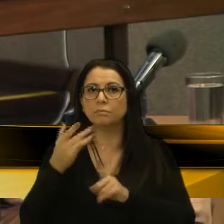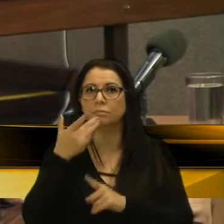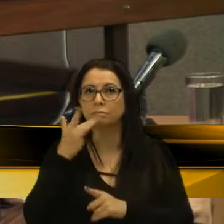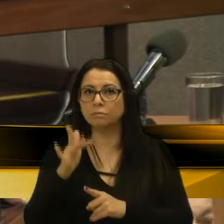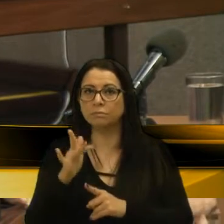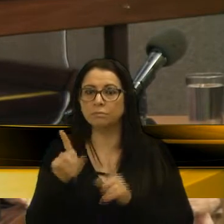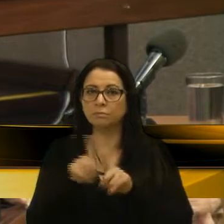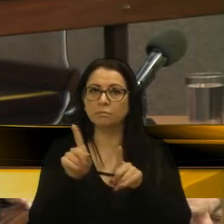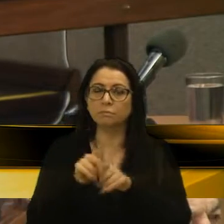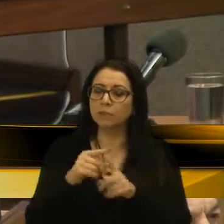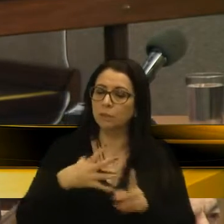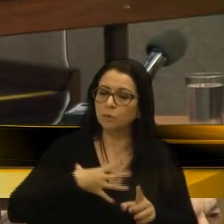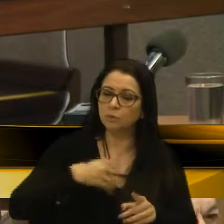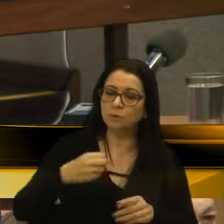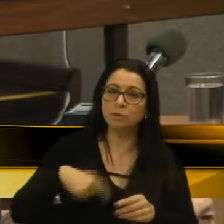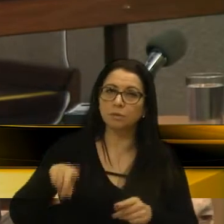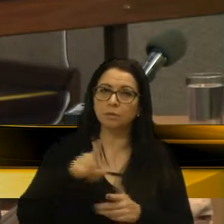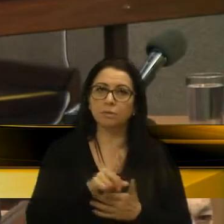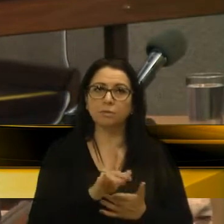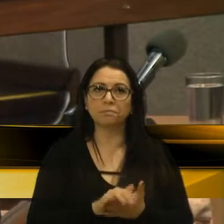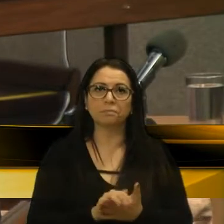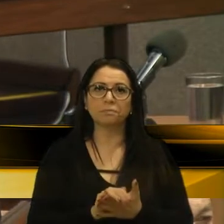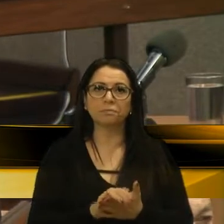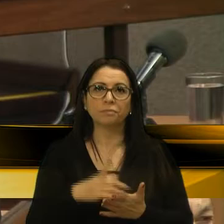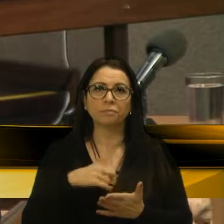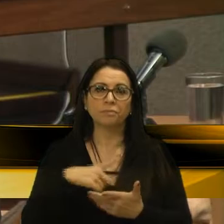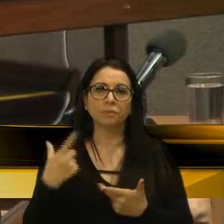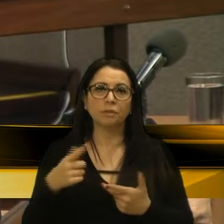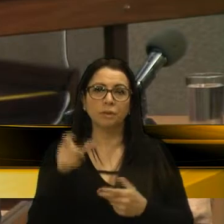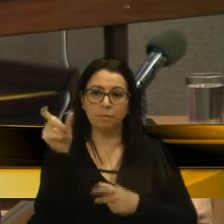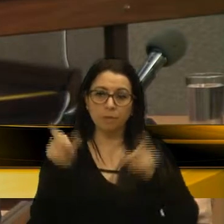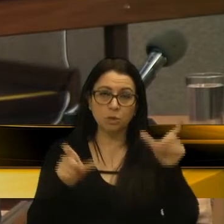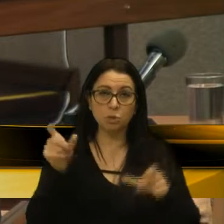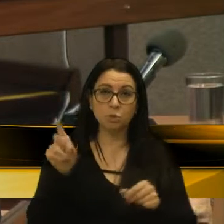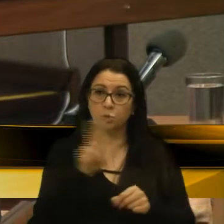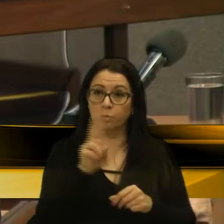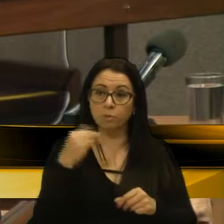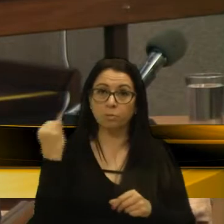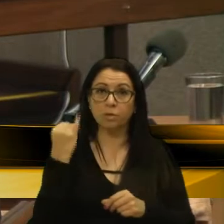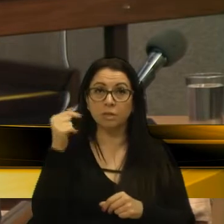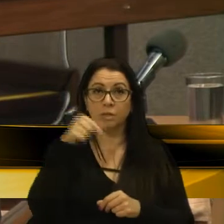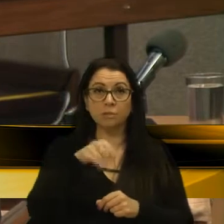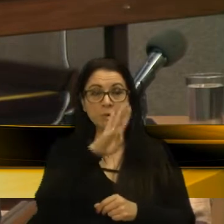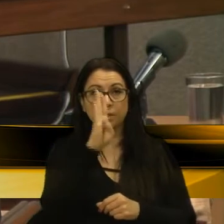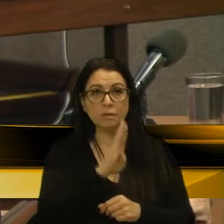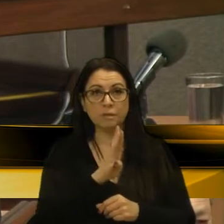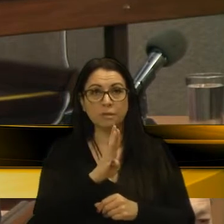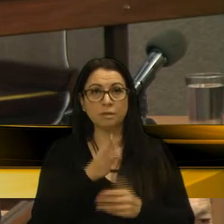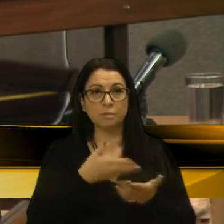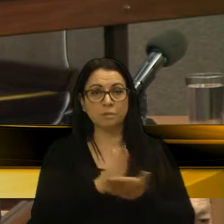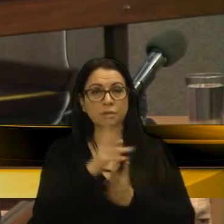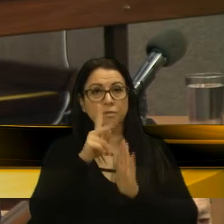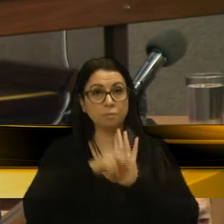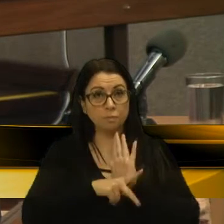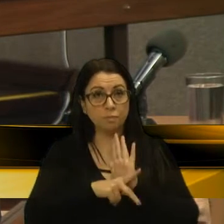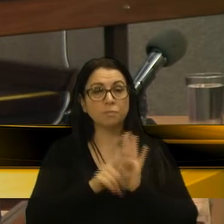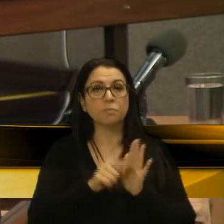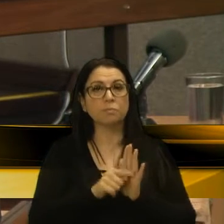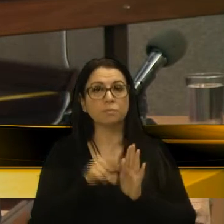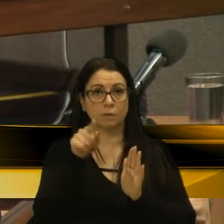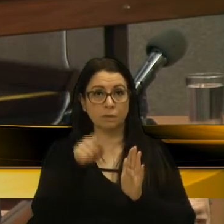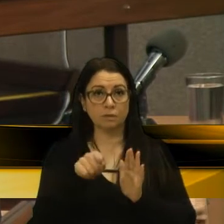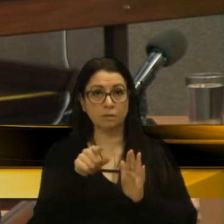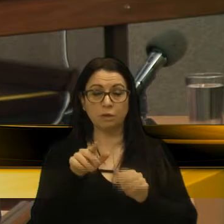questão também do suicídio, né? Tivemos aqui pessoas renomadas do Brasil presentes no dia da aprovação do nosso projeto. A senhora